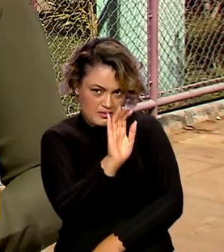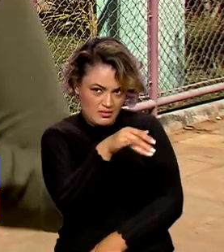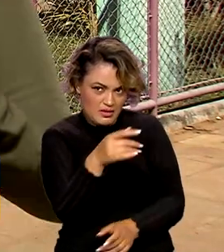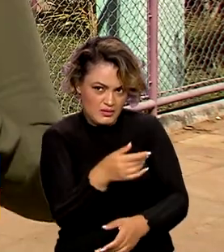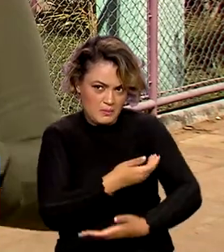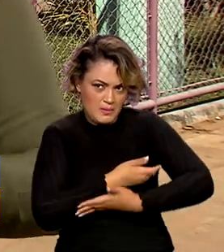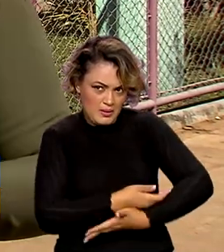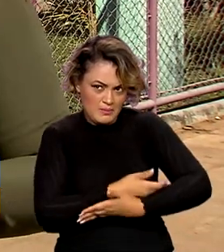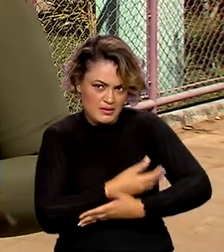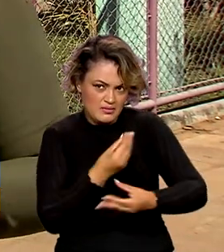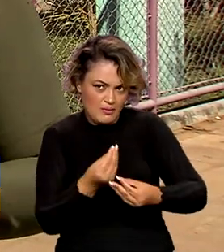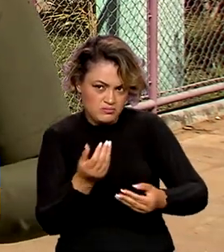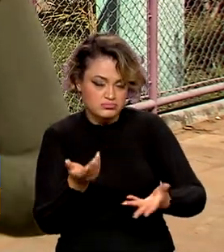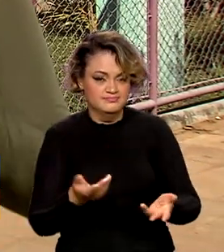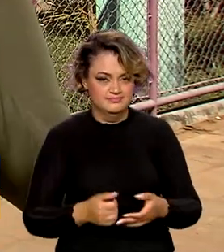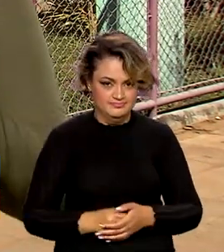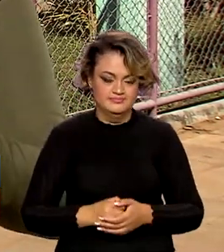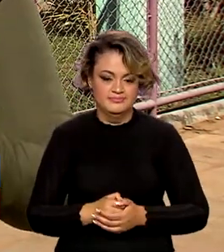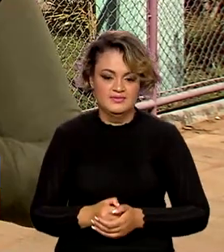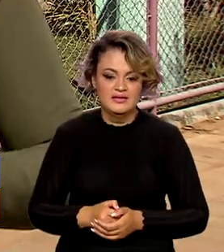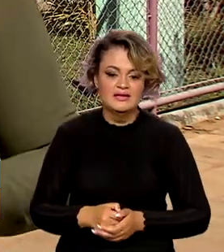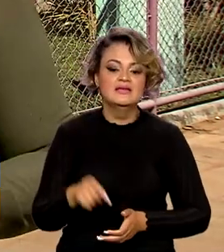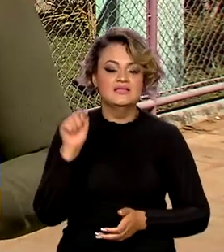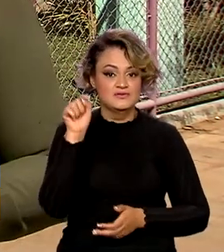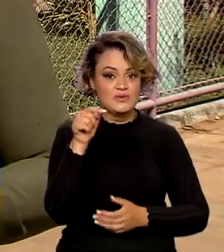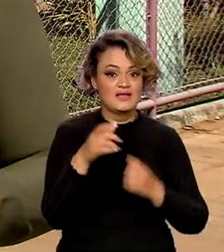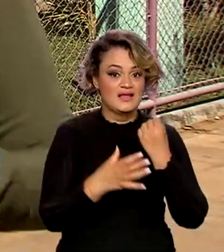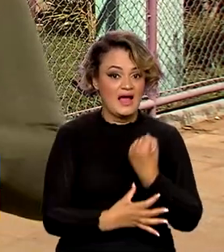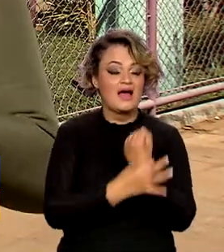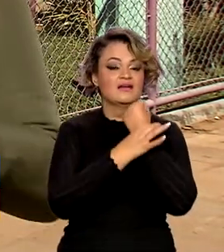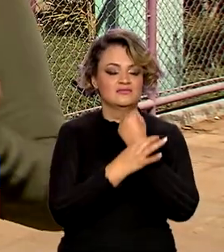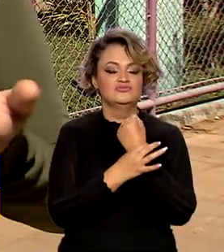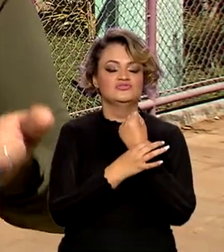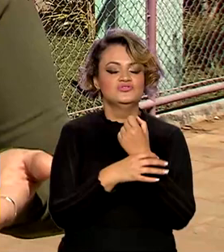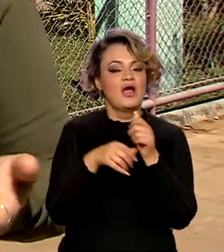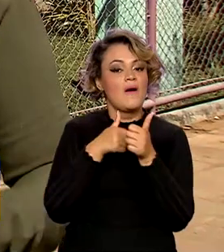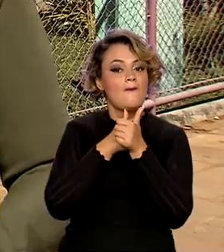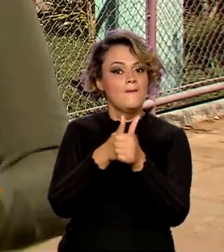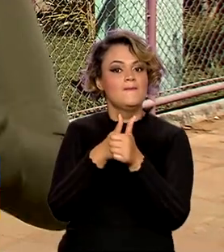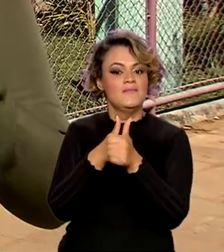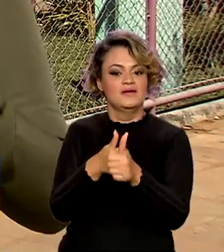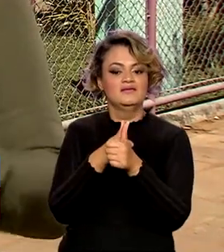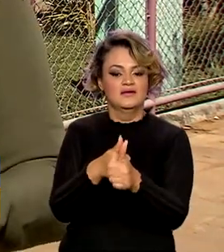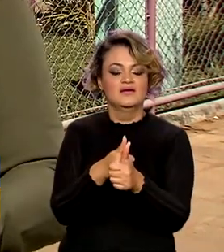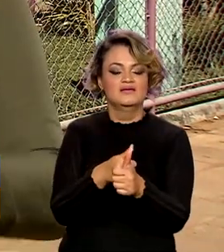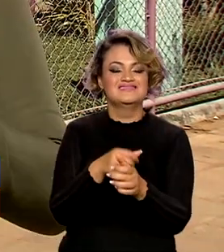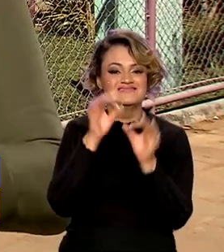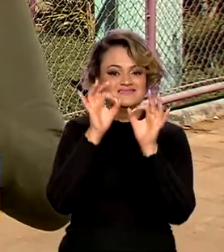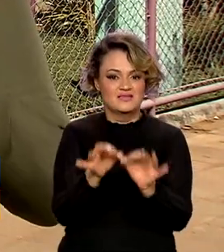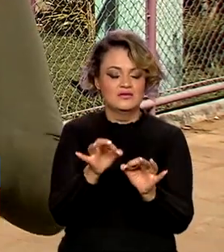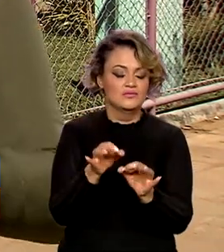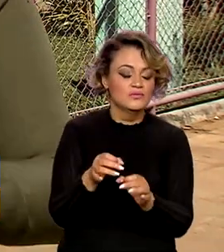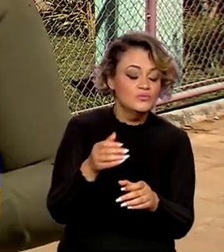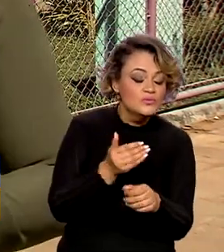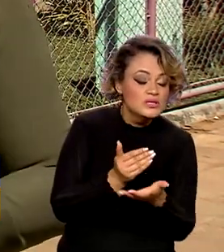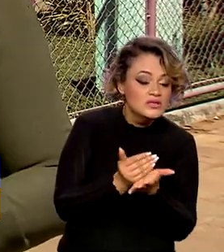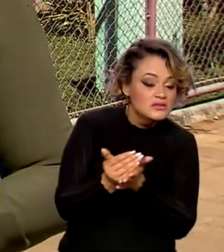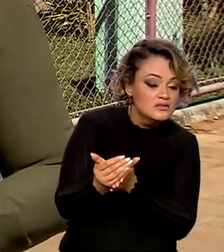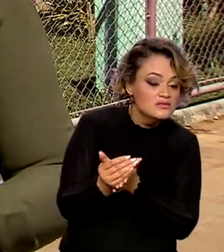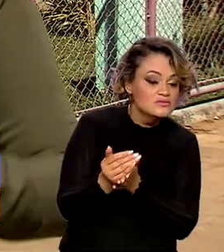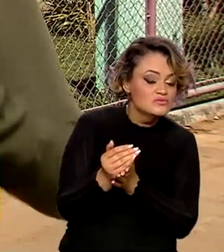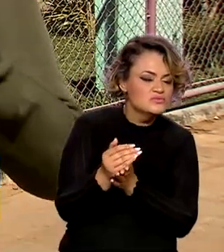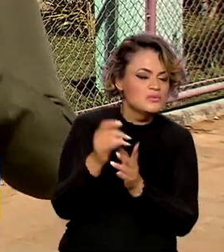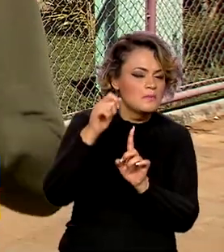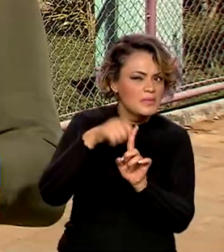desenvolvendo na barriga da mãe e isso vai garantir um acompanhamento adequado na fase inicial da